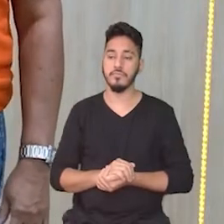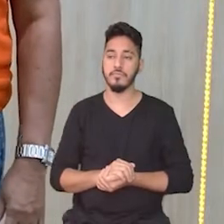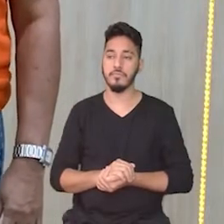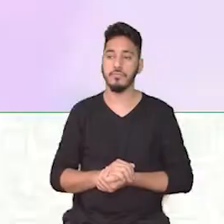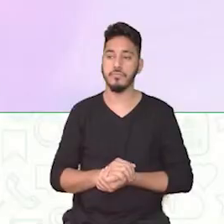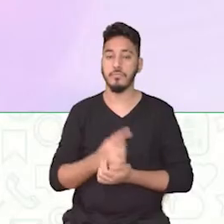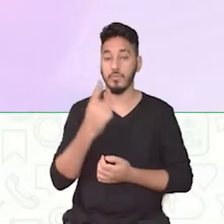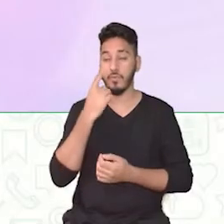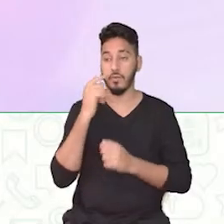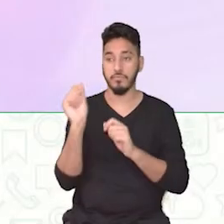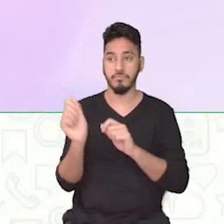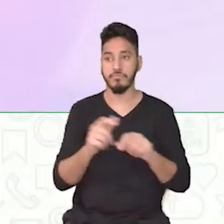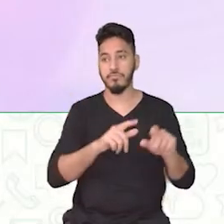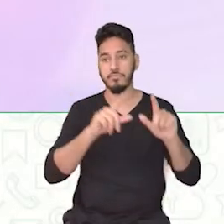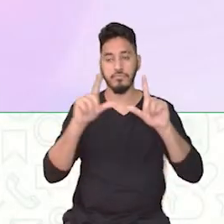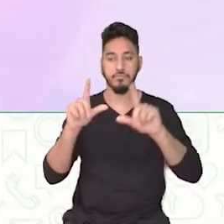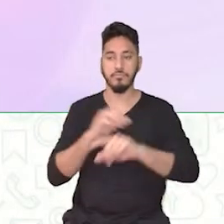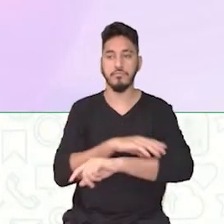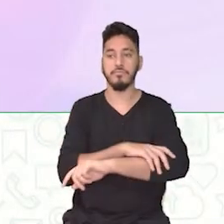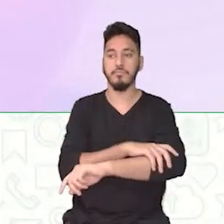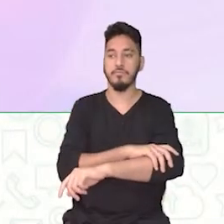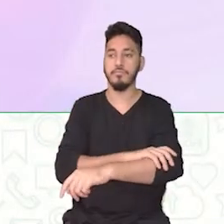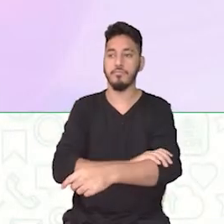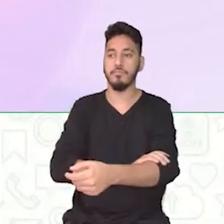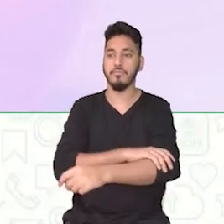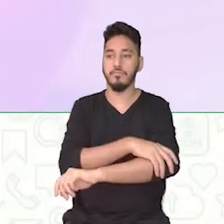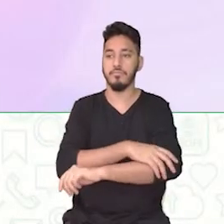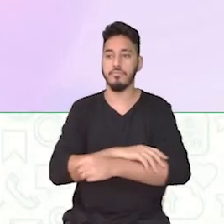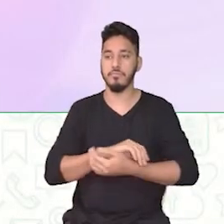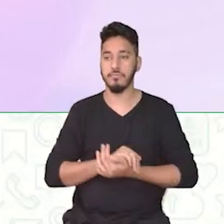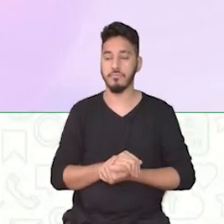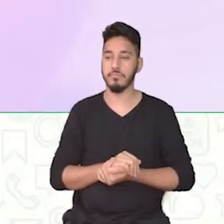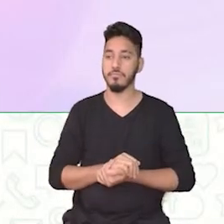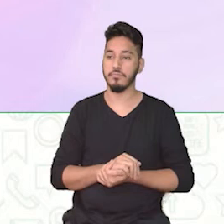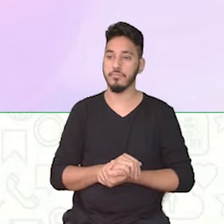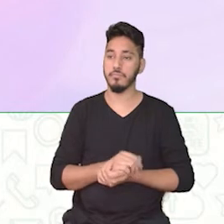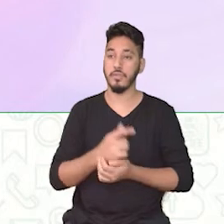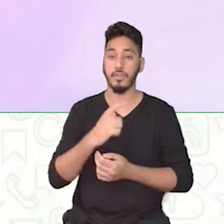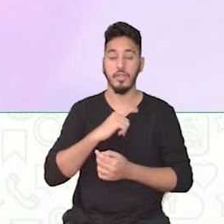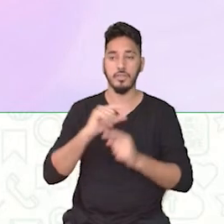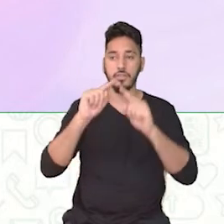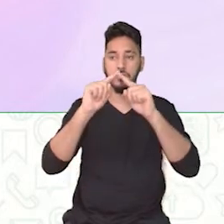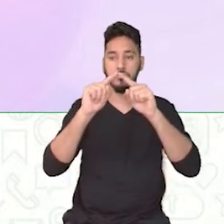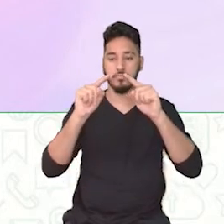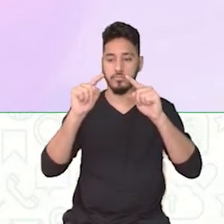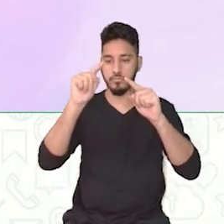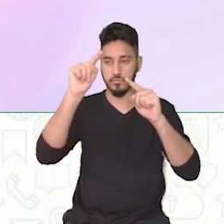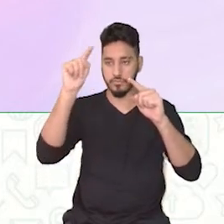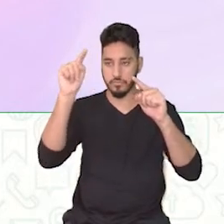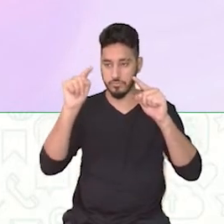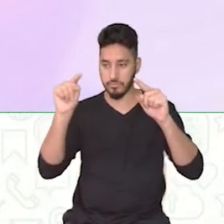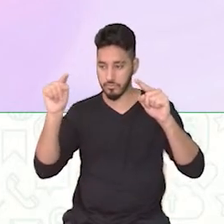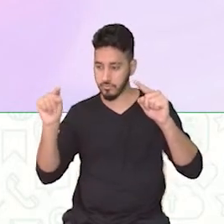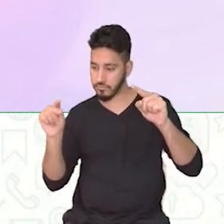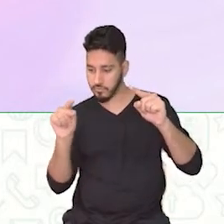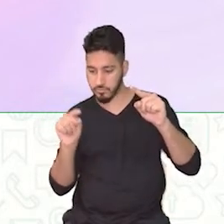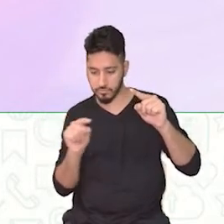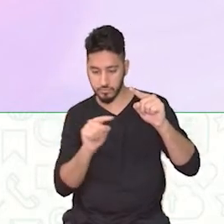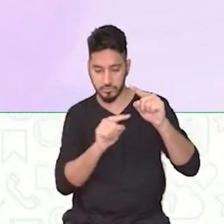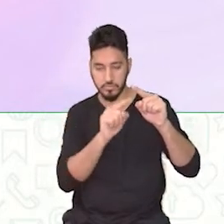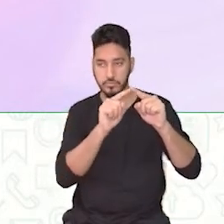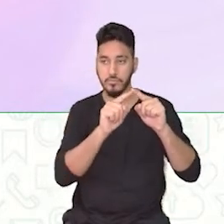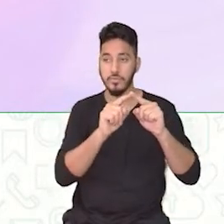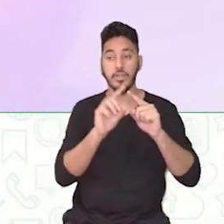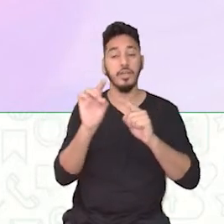slide seguinte. Olha, eu tenho aí esse percurso aí que foi feito, onde